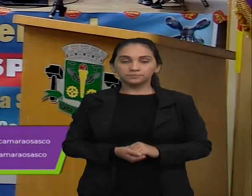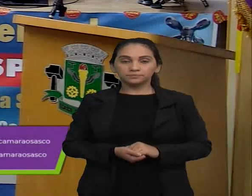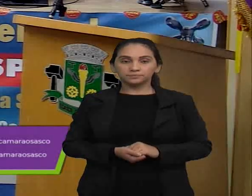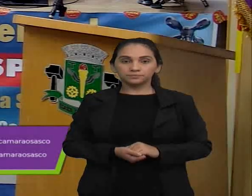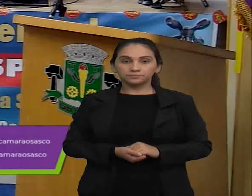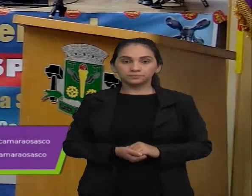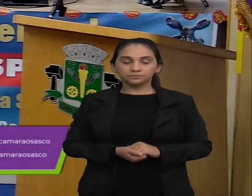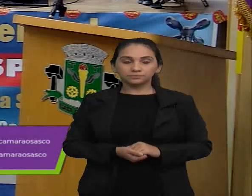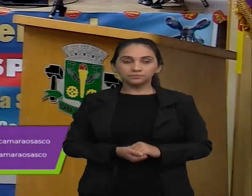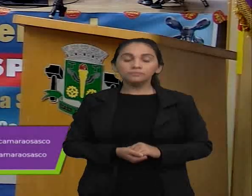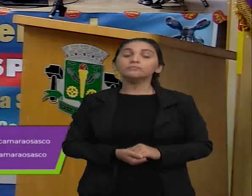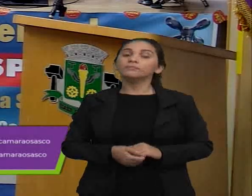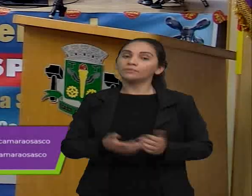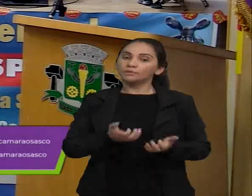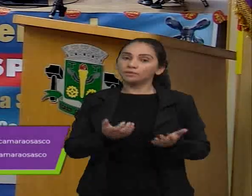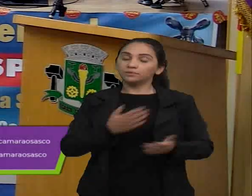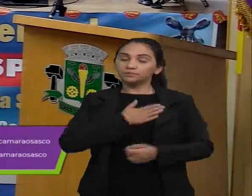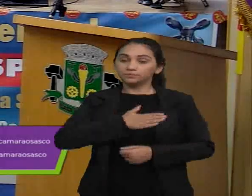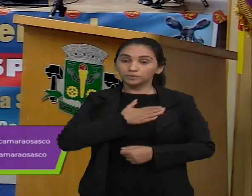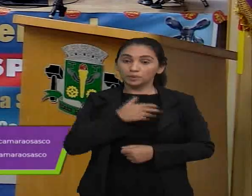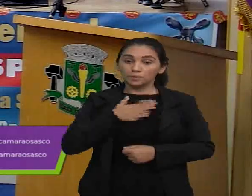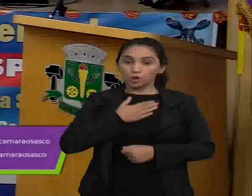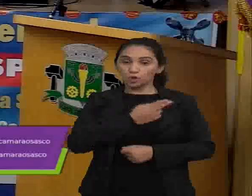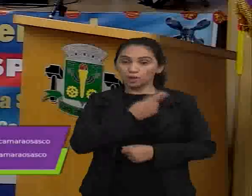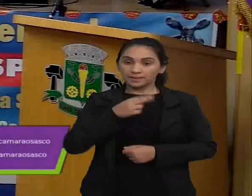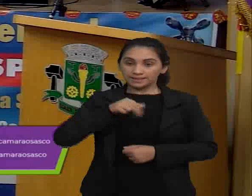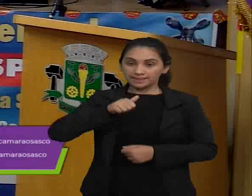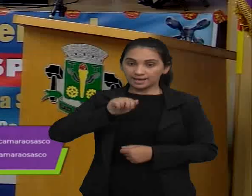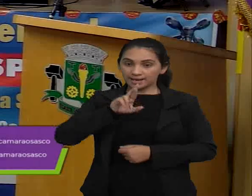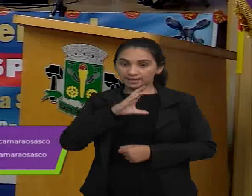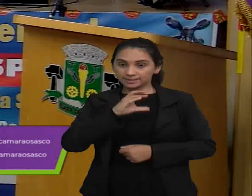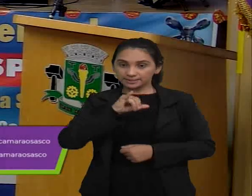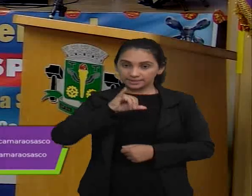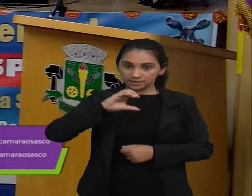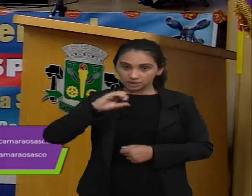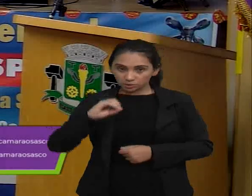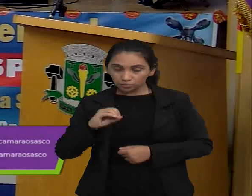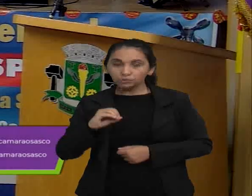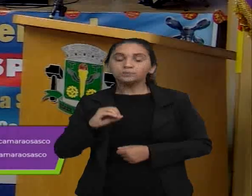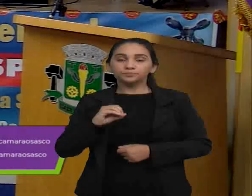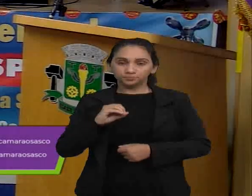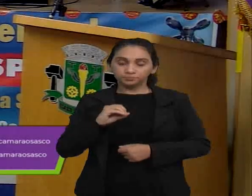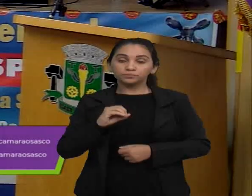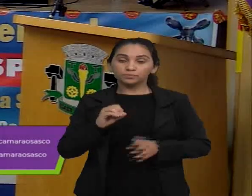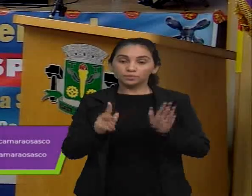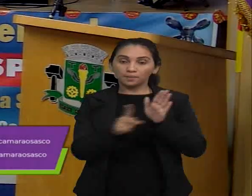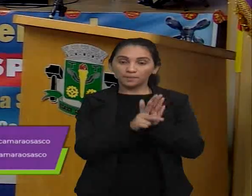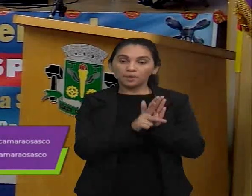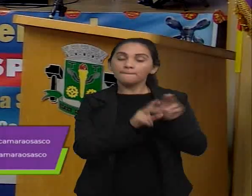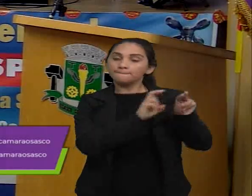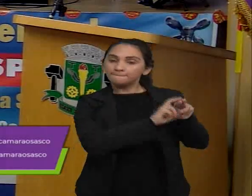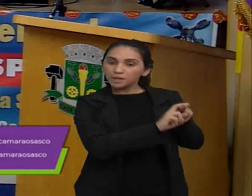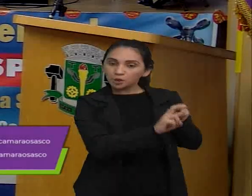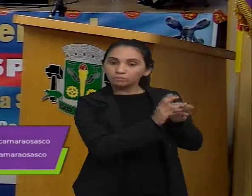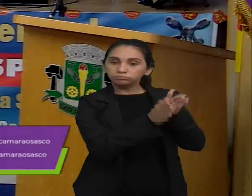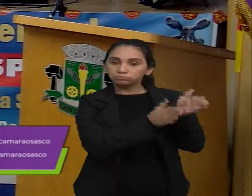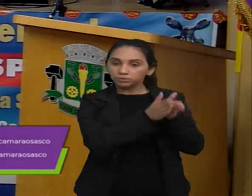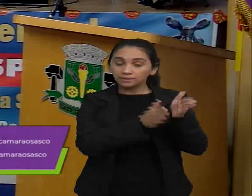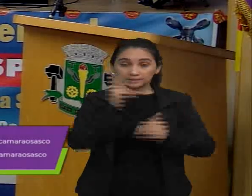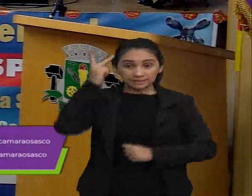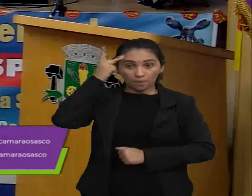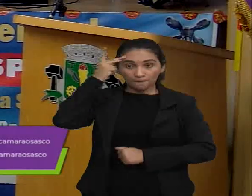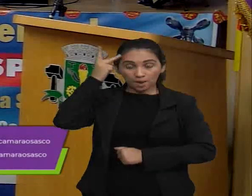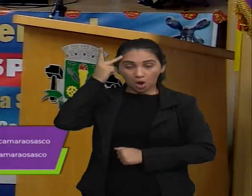Gente, queria saudar aqui, meu nome é Narciso Soares, sou vice-presidente do Sindicato dos Metroviários de São Paulo, e queria